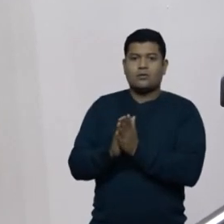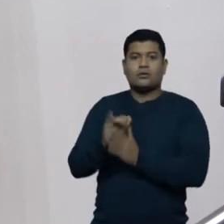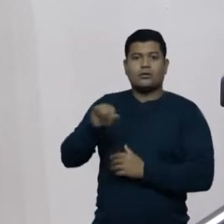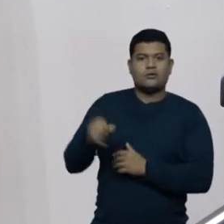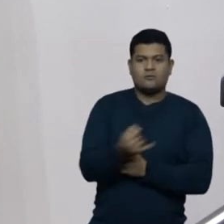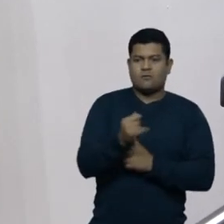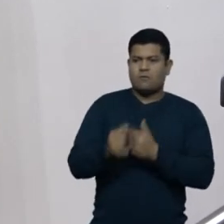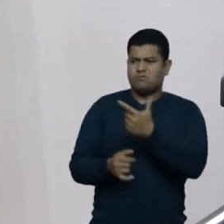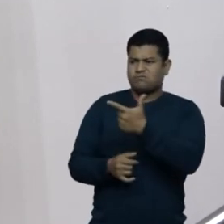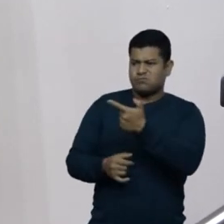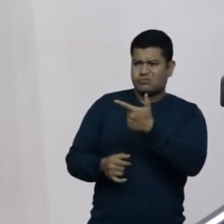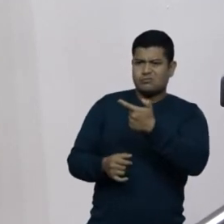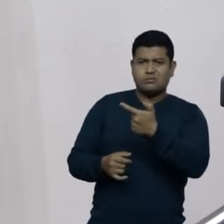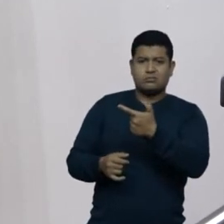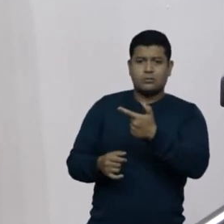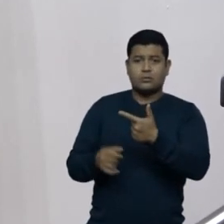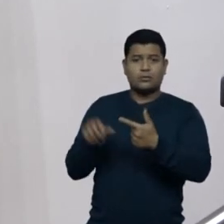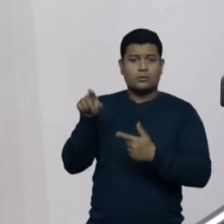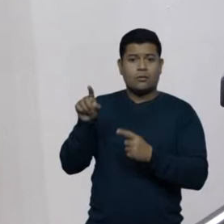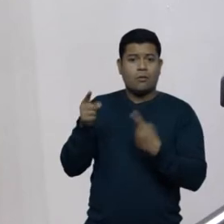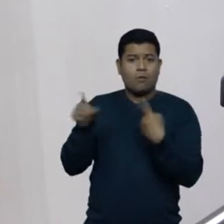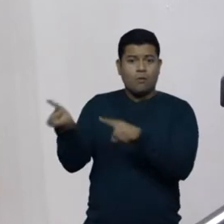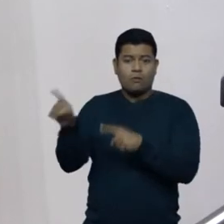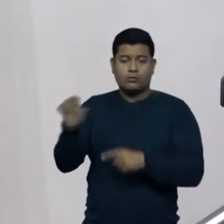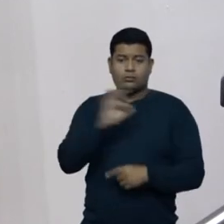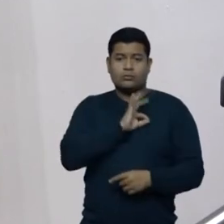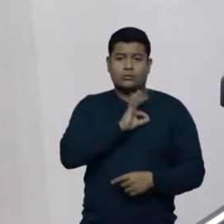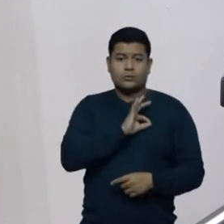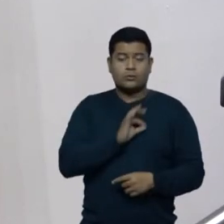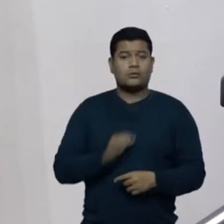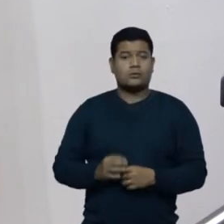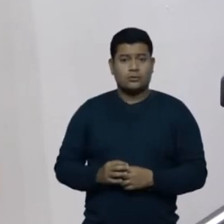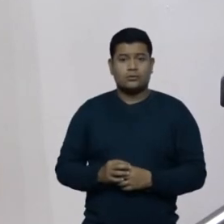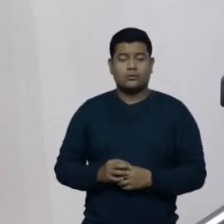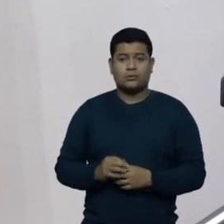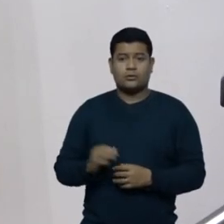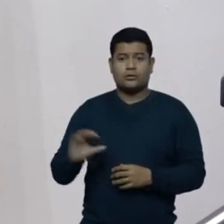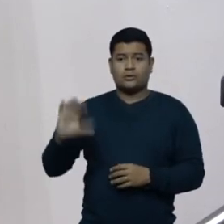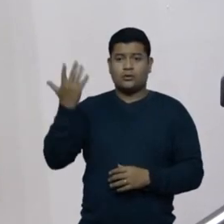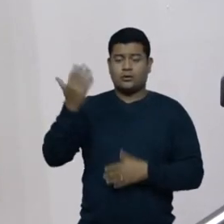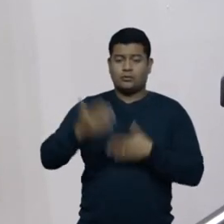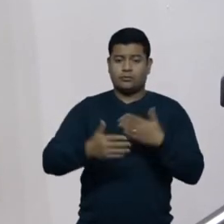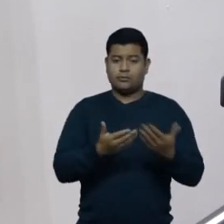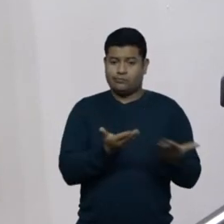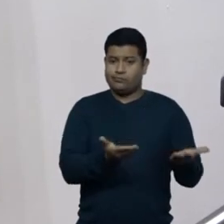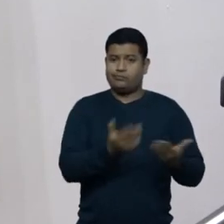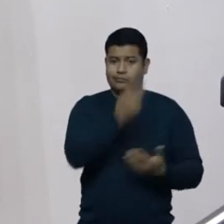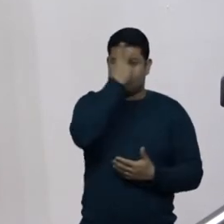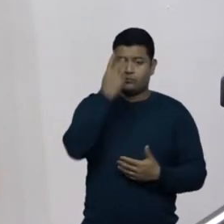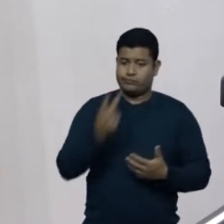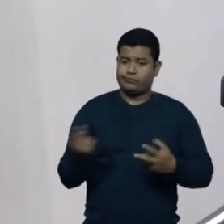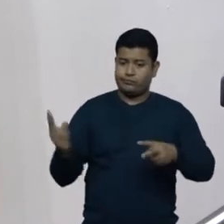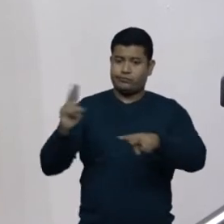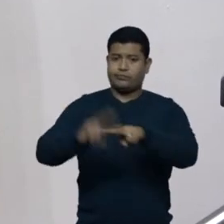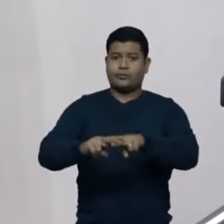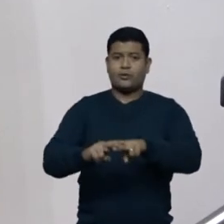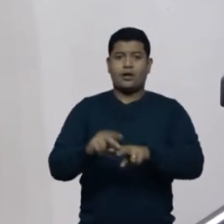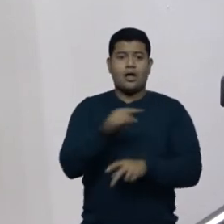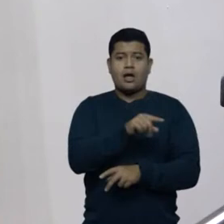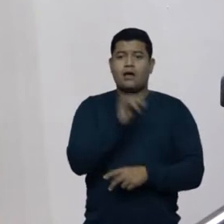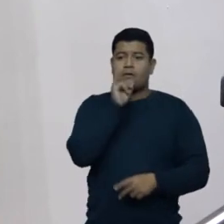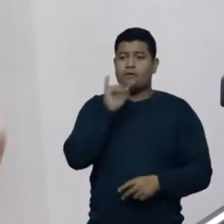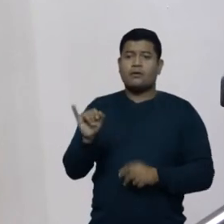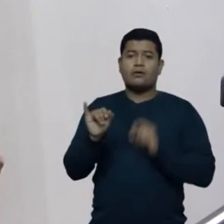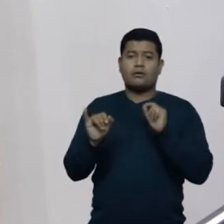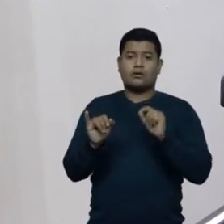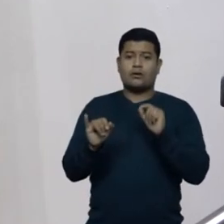policial e depois, quando presos, em seguida foram presos, disseram que foi